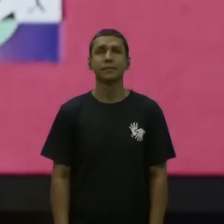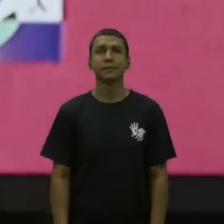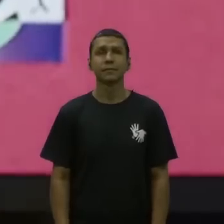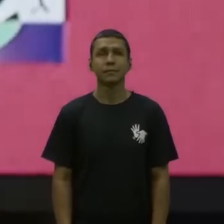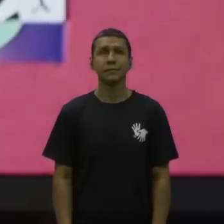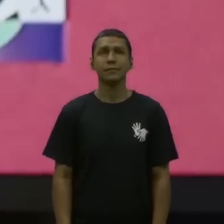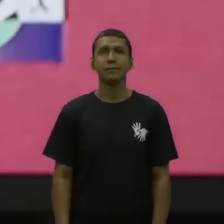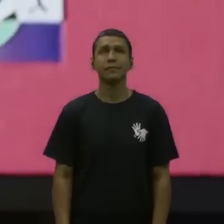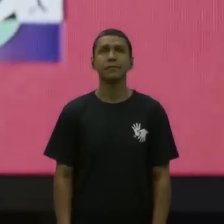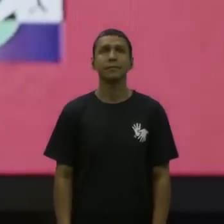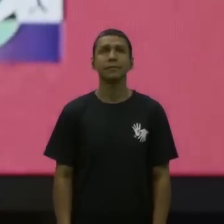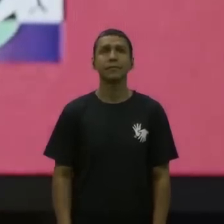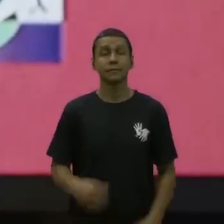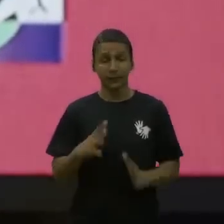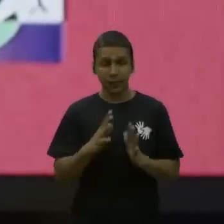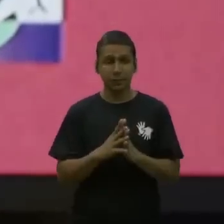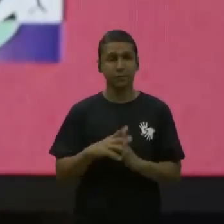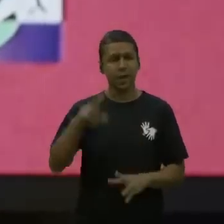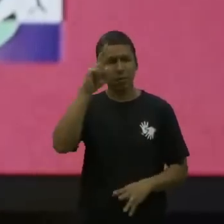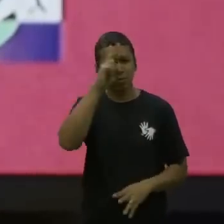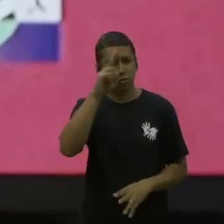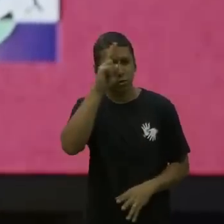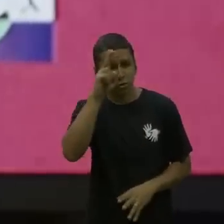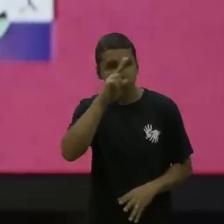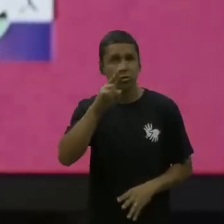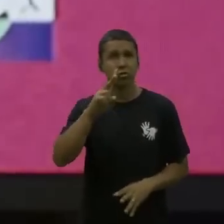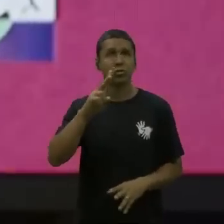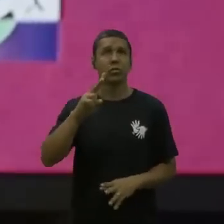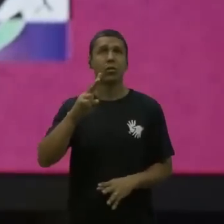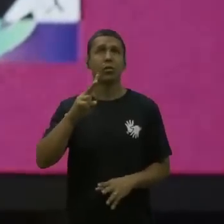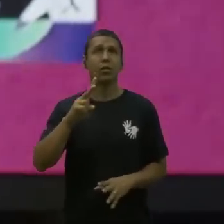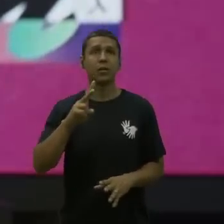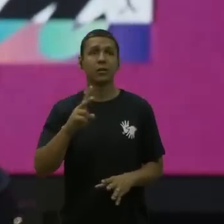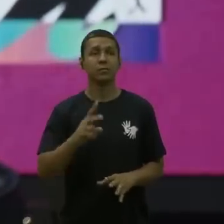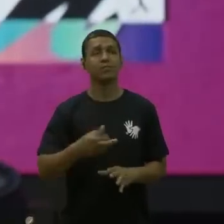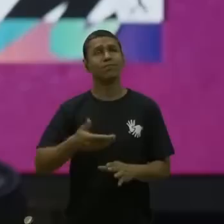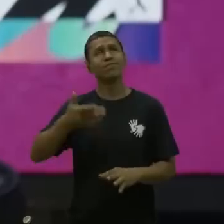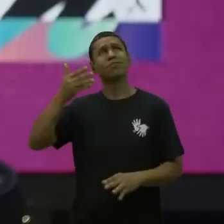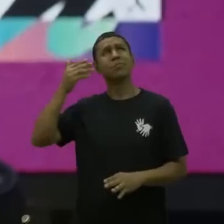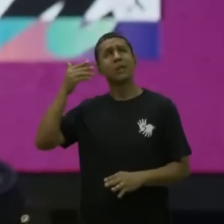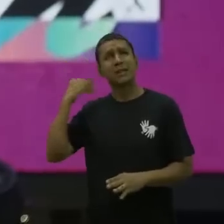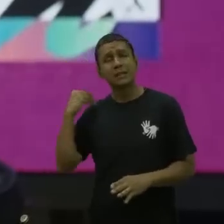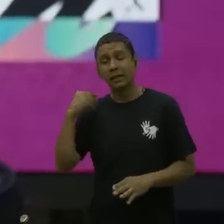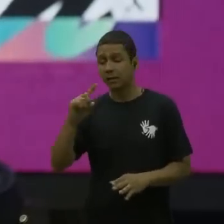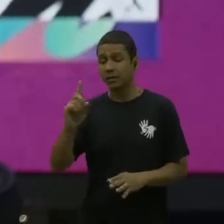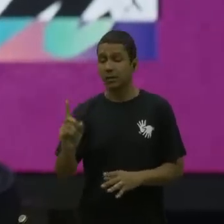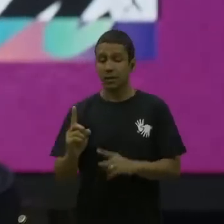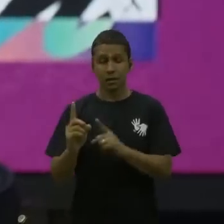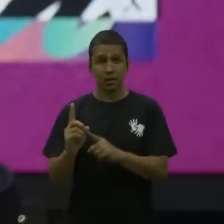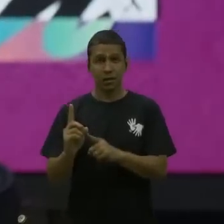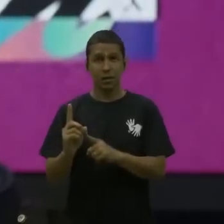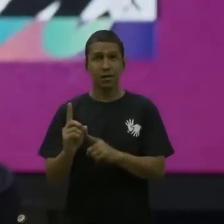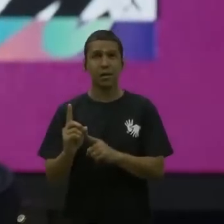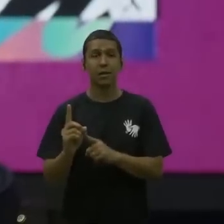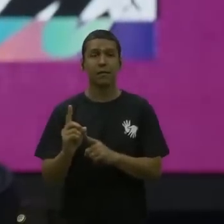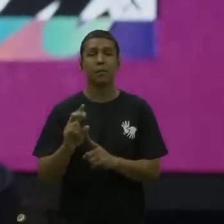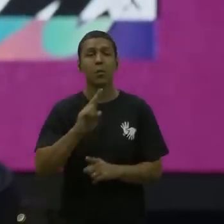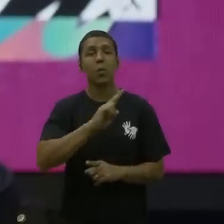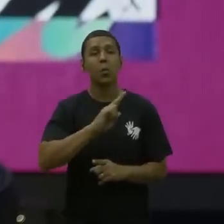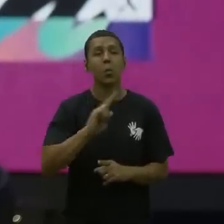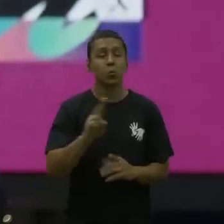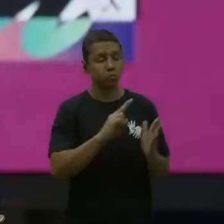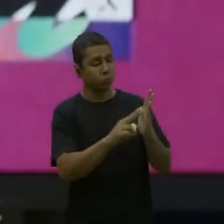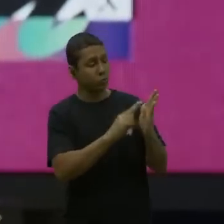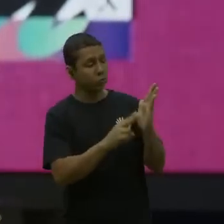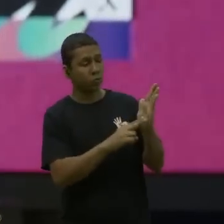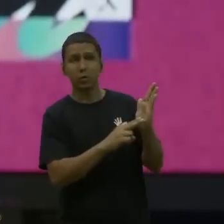Estou te dizendo que historicamente, na época dela, o nome dela não estava